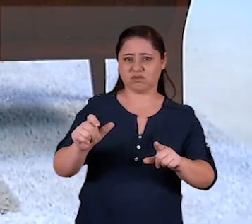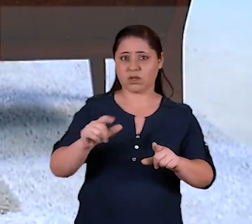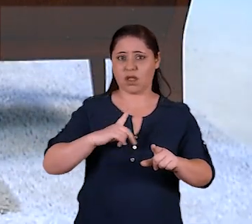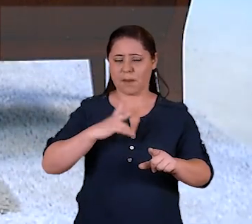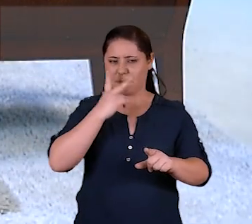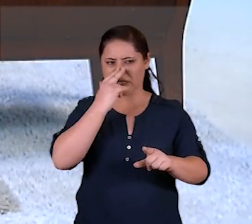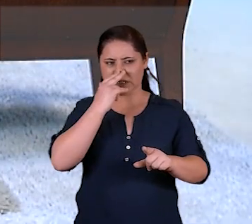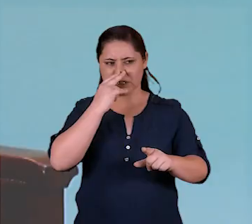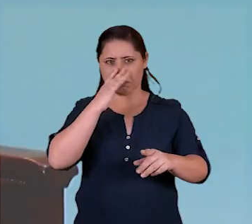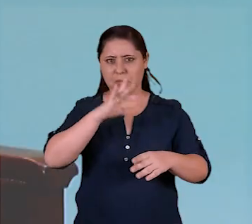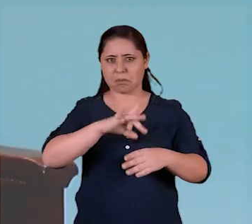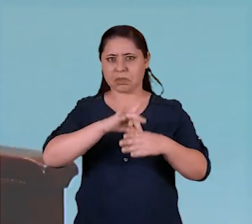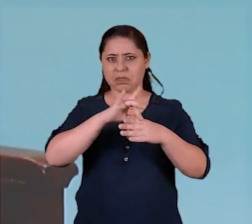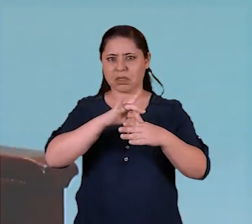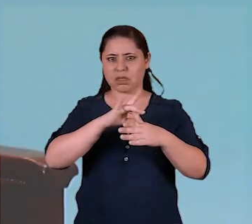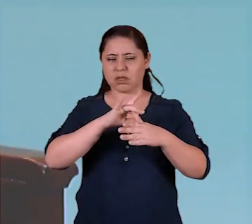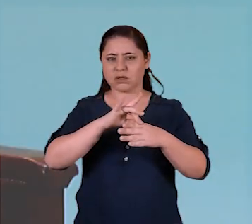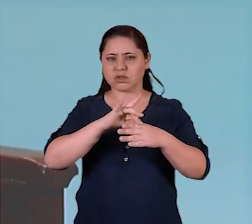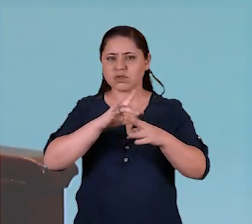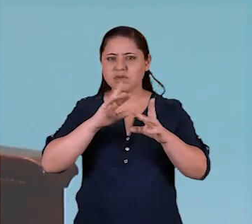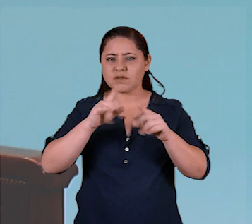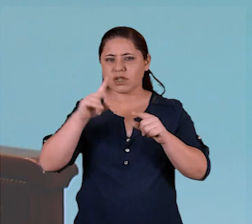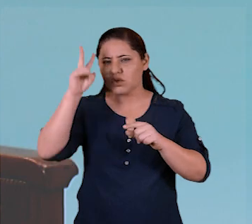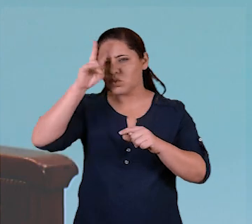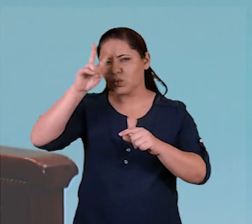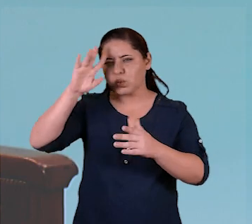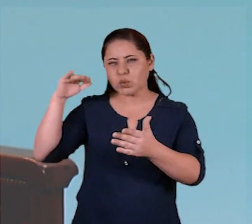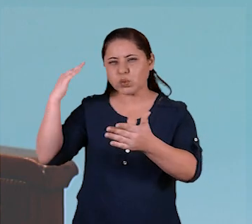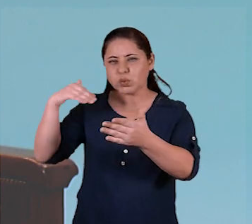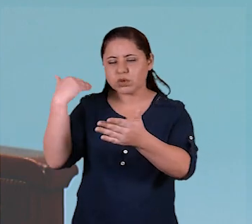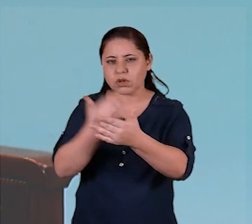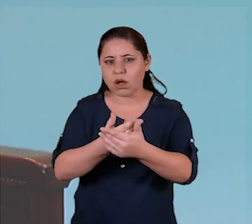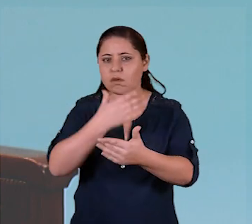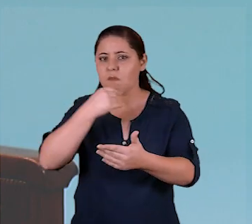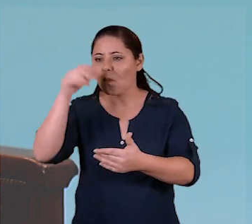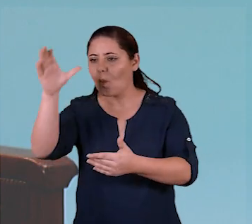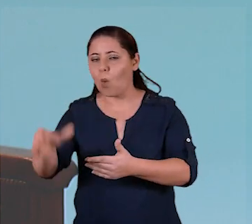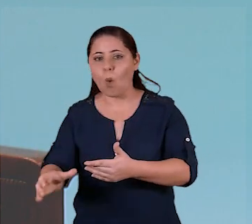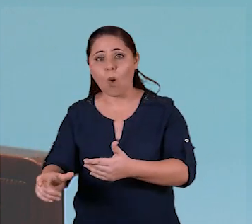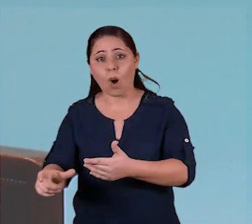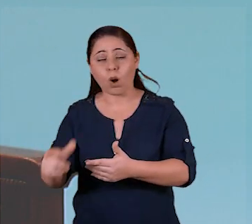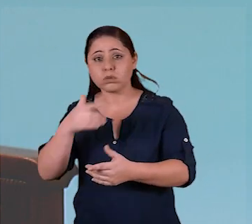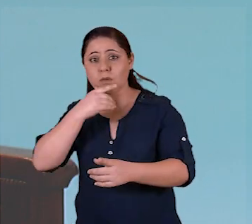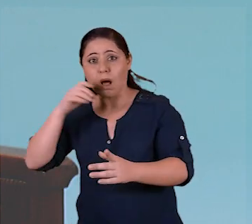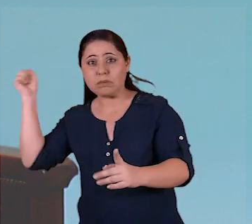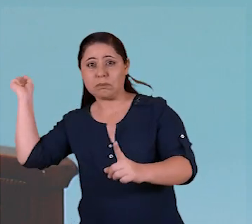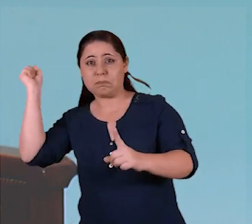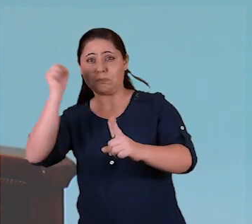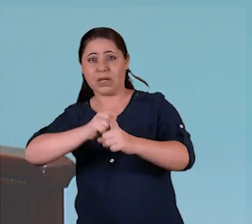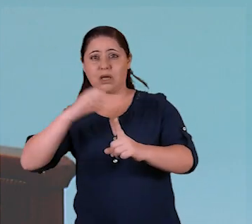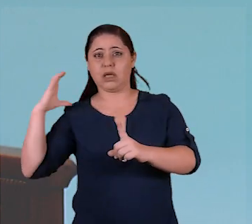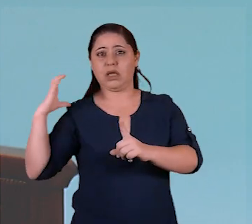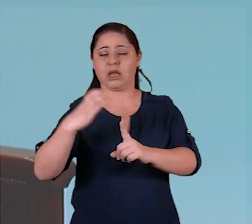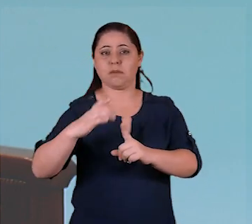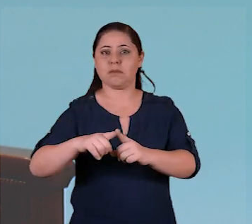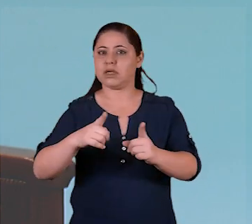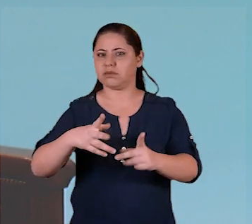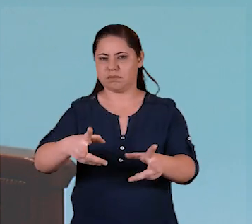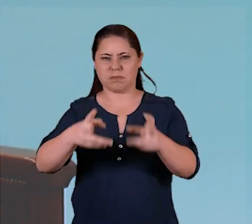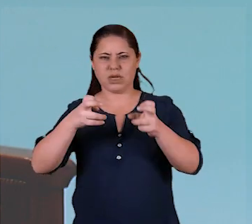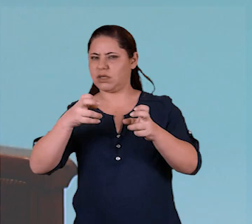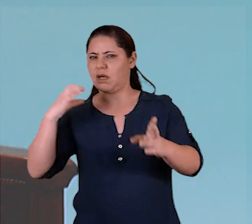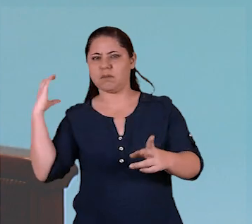são acentuadas entre homem e mulher, essas diferenças históricas. Então, o homem pratica o crime, mas ele não percebe que ele está praticando o crime.